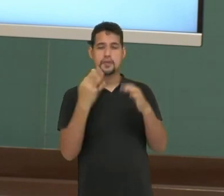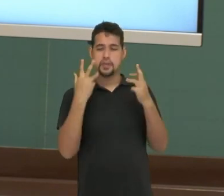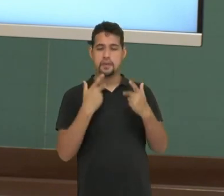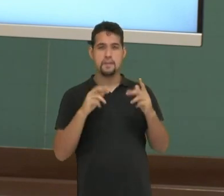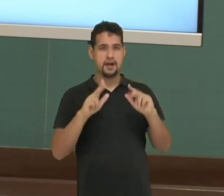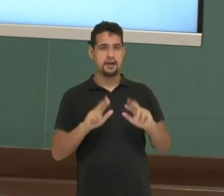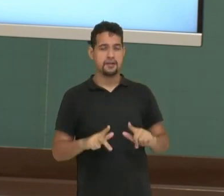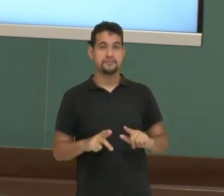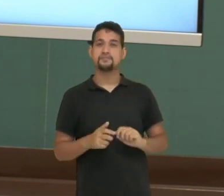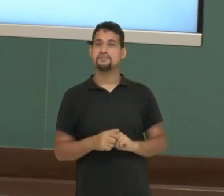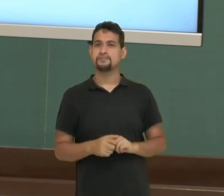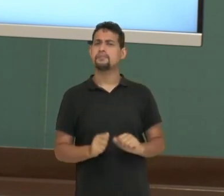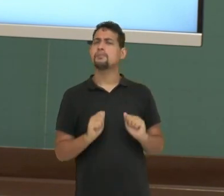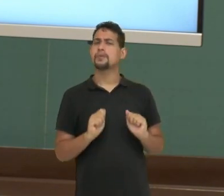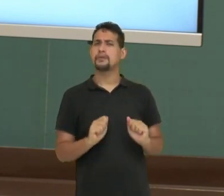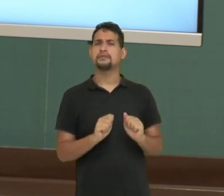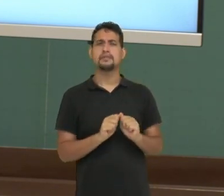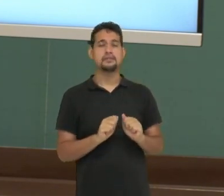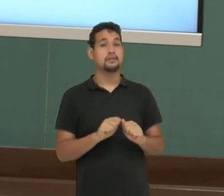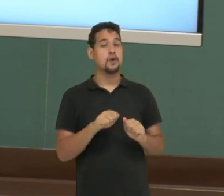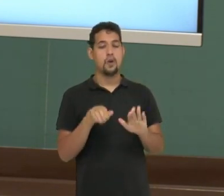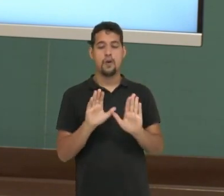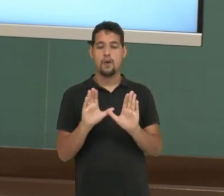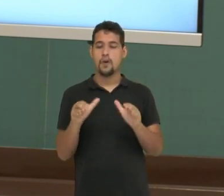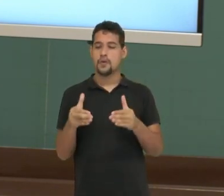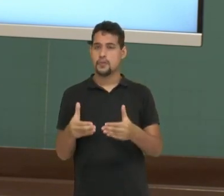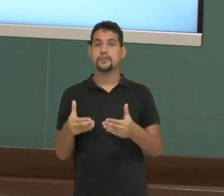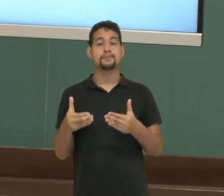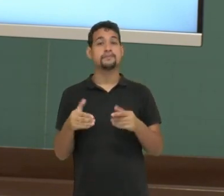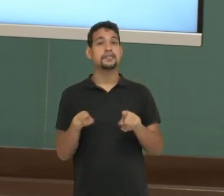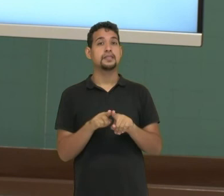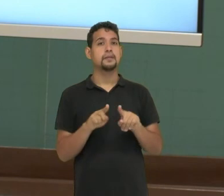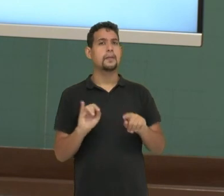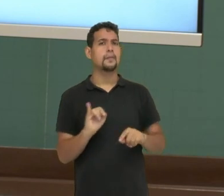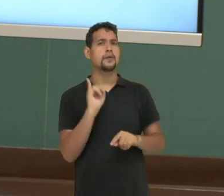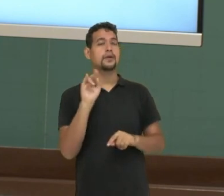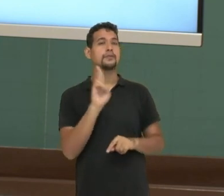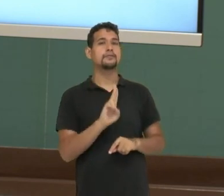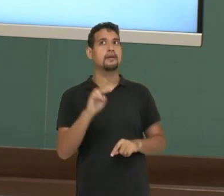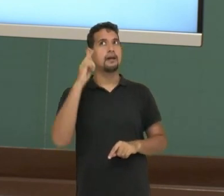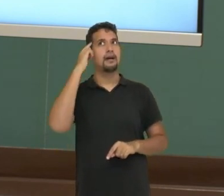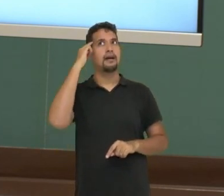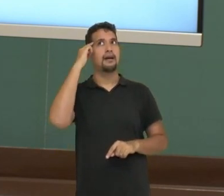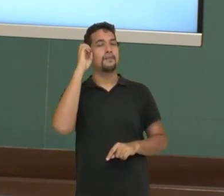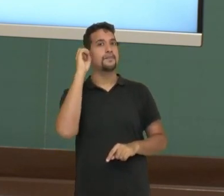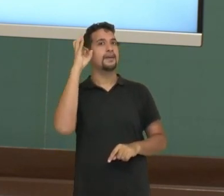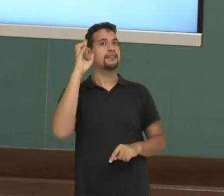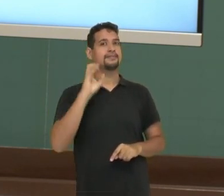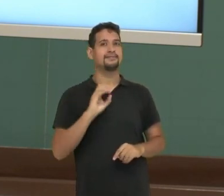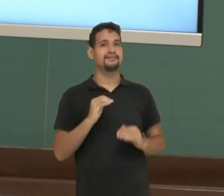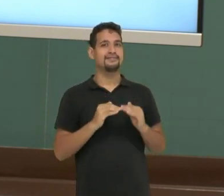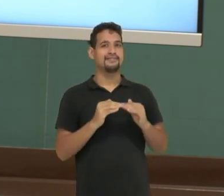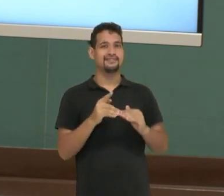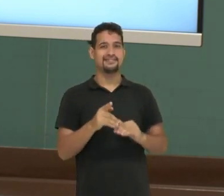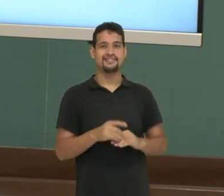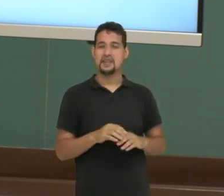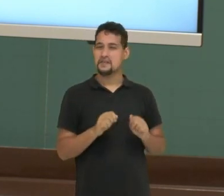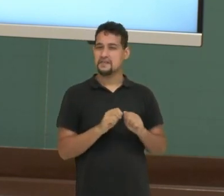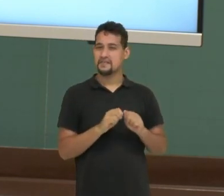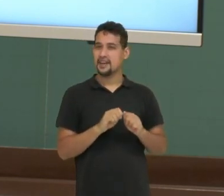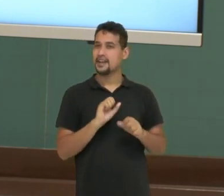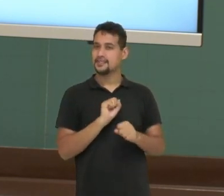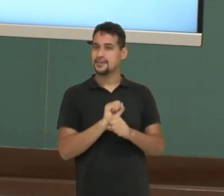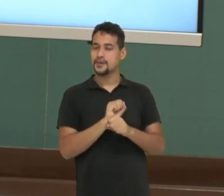ambientes? Pode fazer em equipe e usa a criatividade. De acordo? Façam